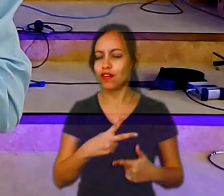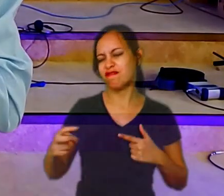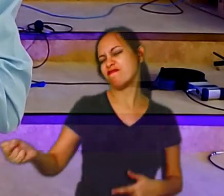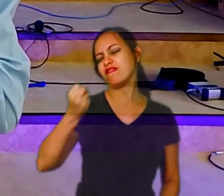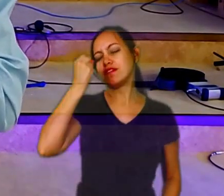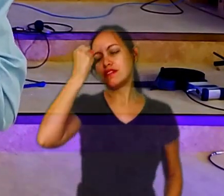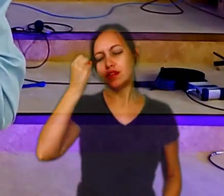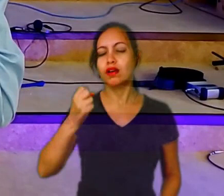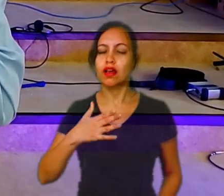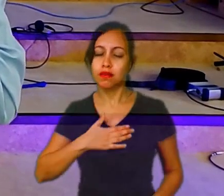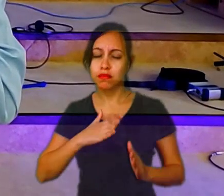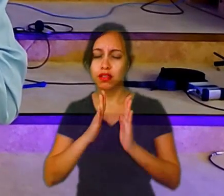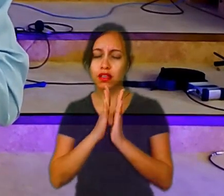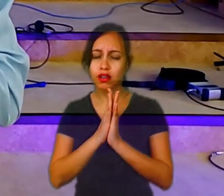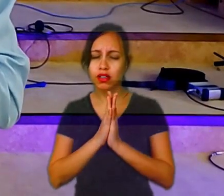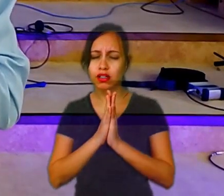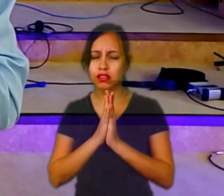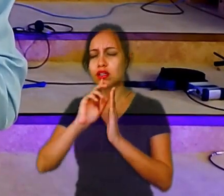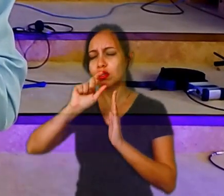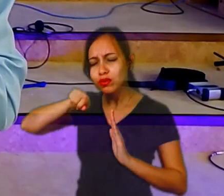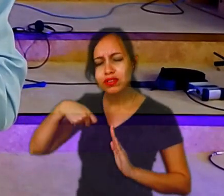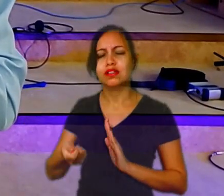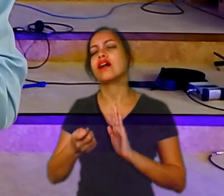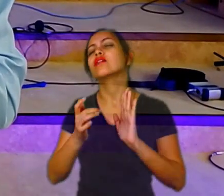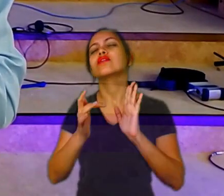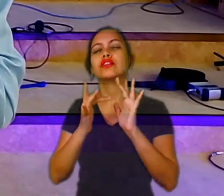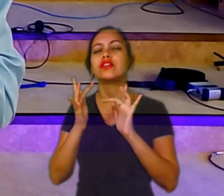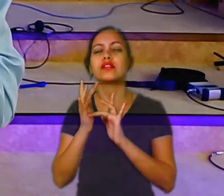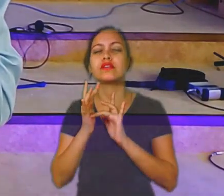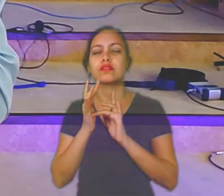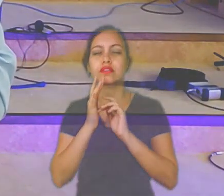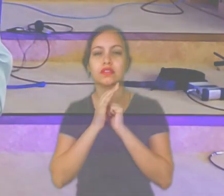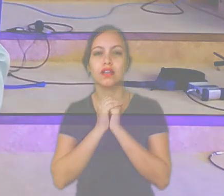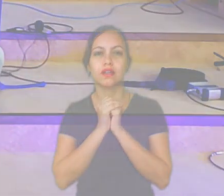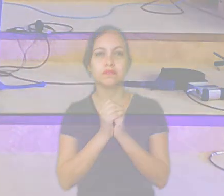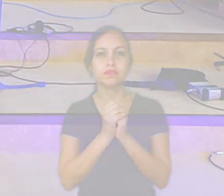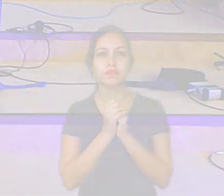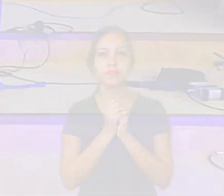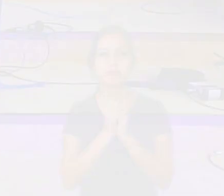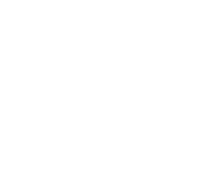vencedor. É a minha oração e eu te faço em nome do Senhor Jesus. Amém.